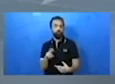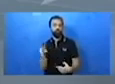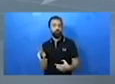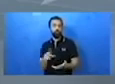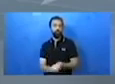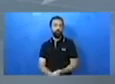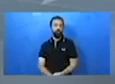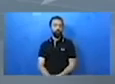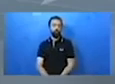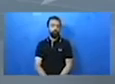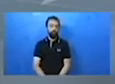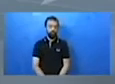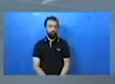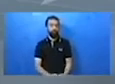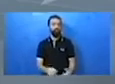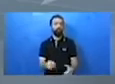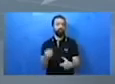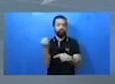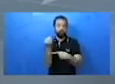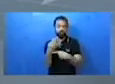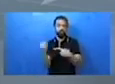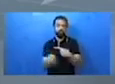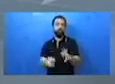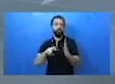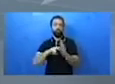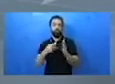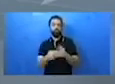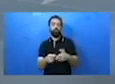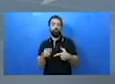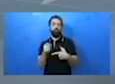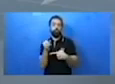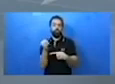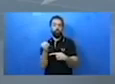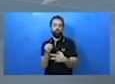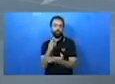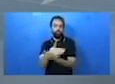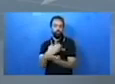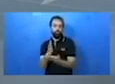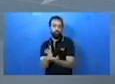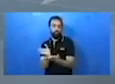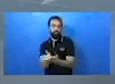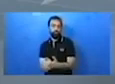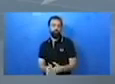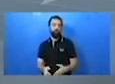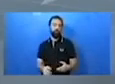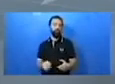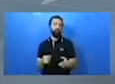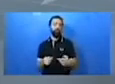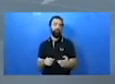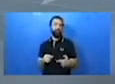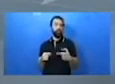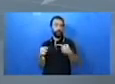que era e agora aprendeu. Fração é divisão. É dividido por quanto, professora? Pelo número de